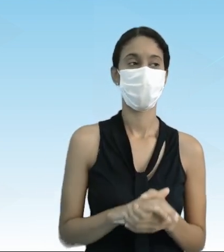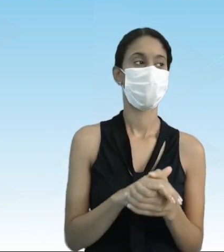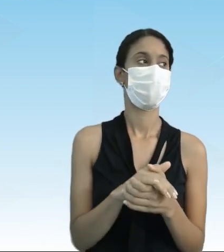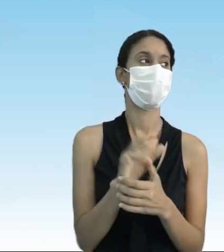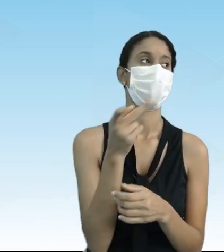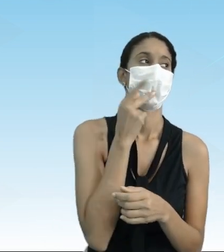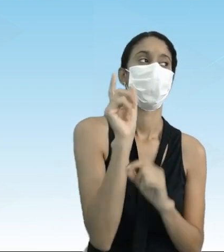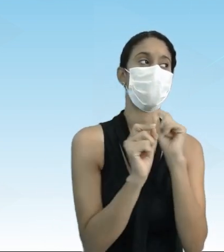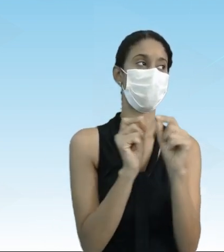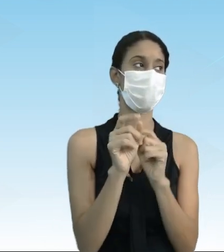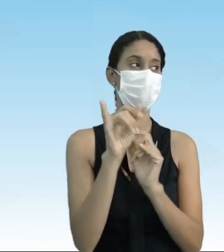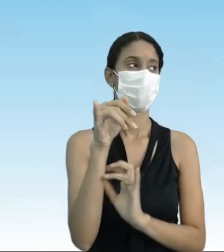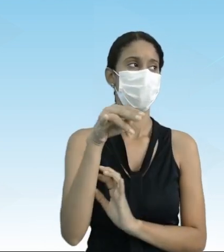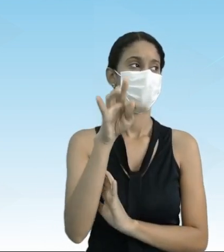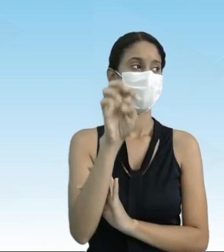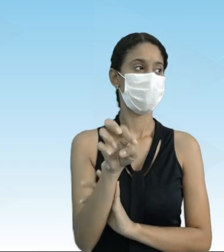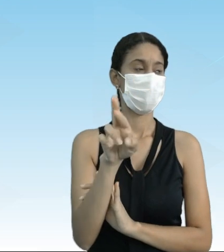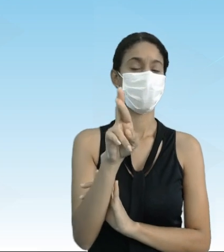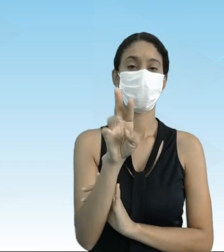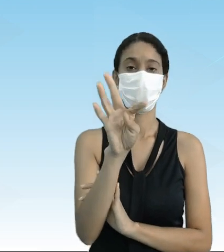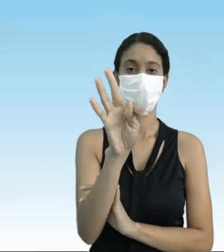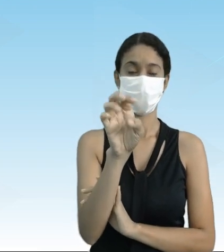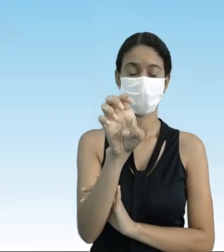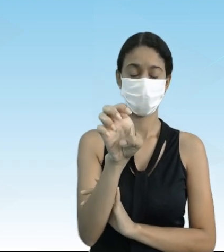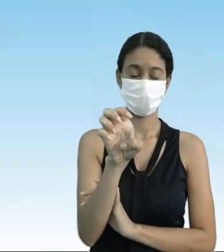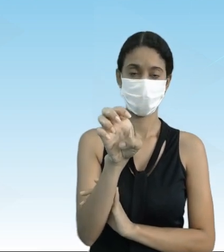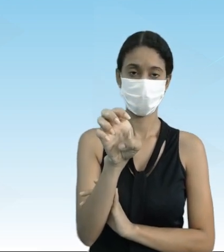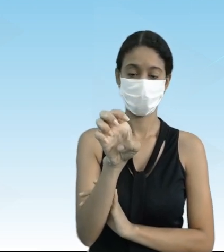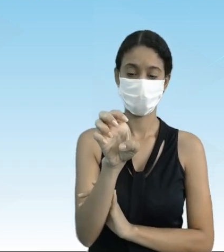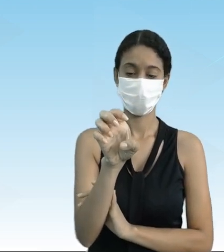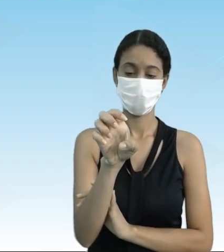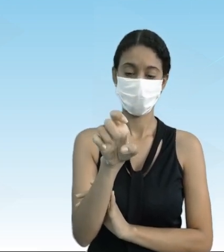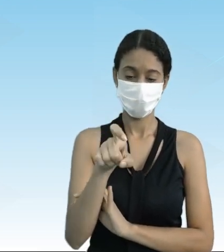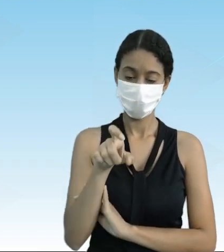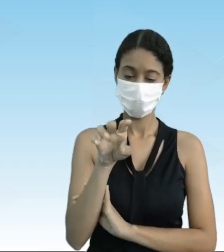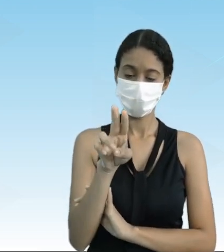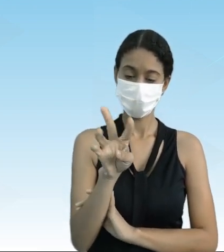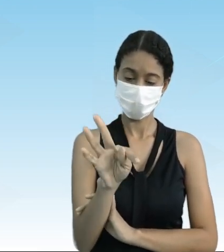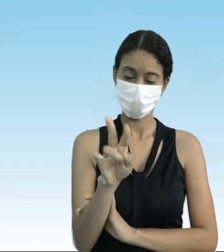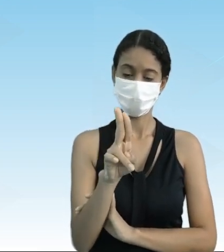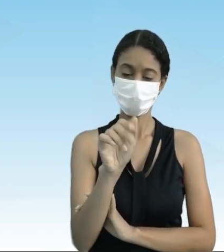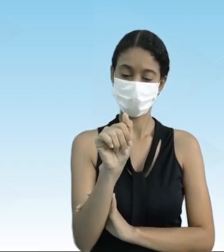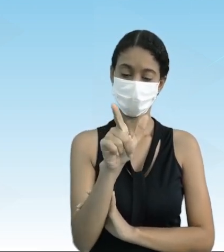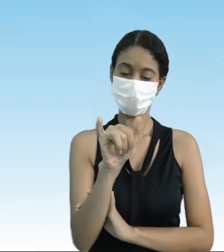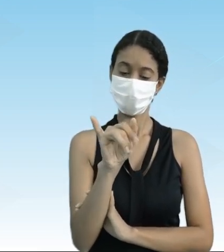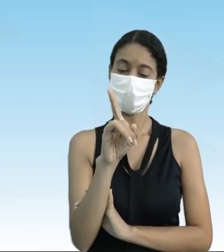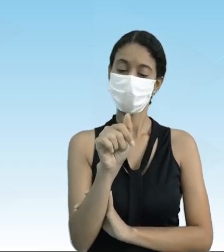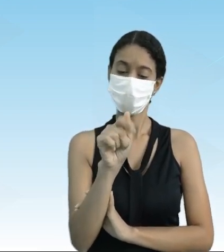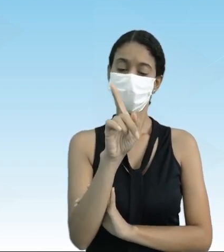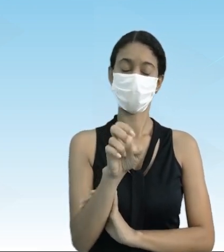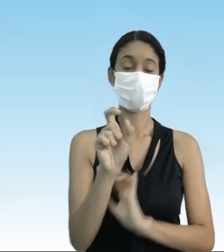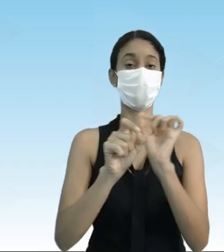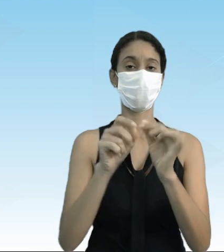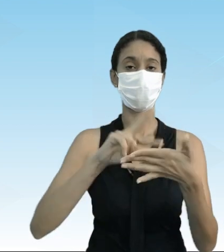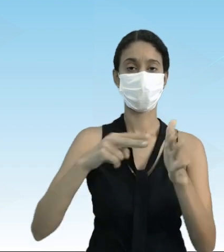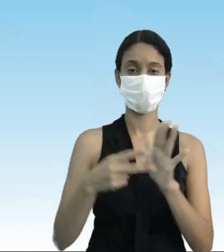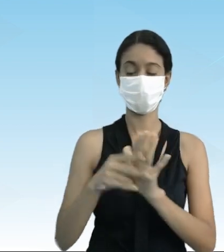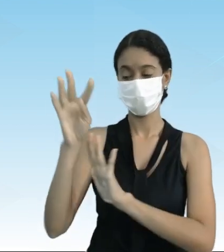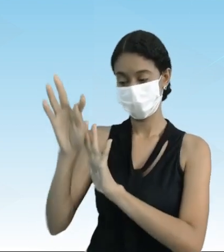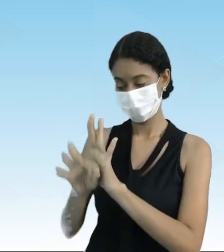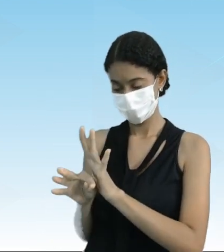uma forma, há algo a seguir. Vocês verão, claro, quando os seus professores marcarem os